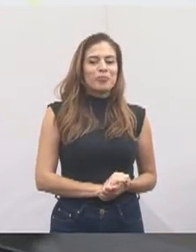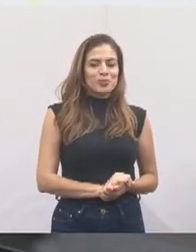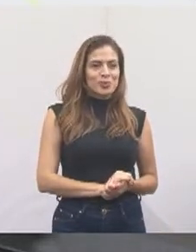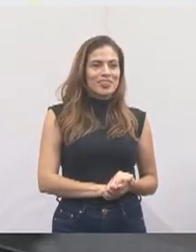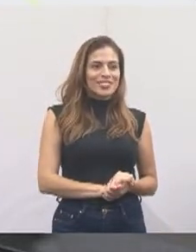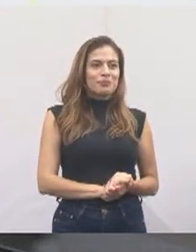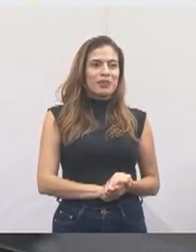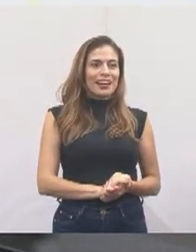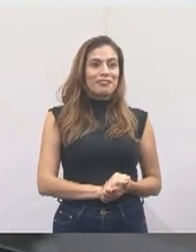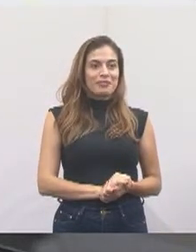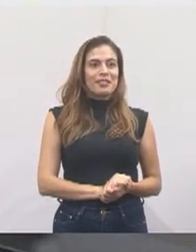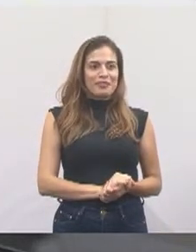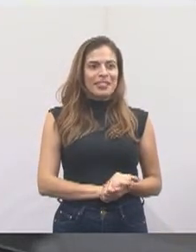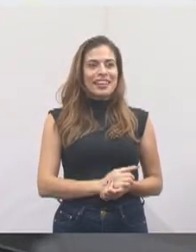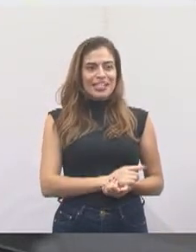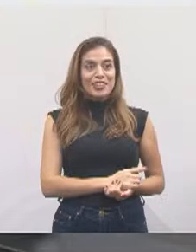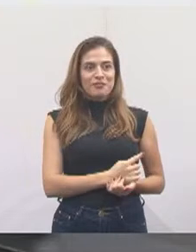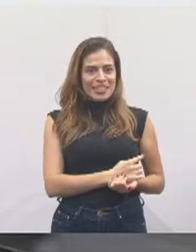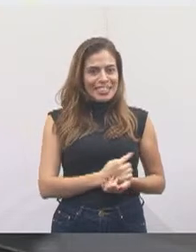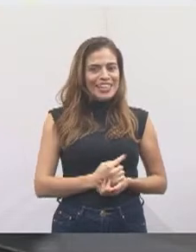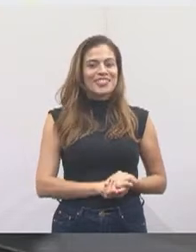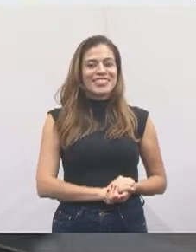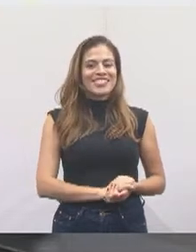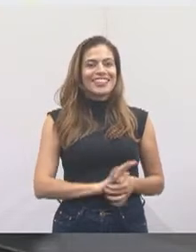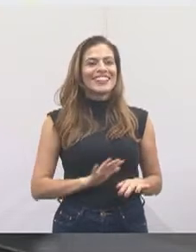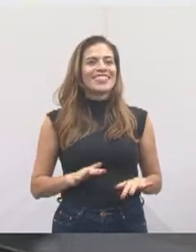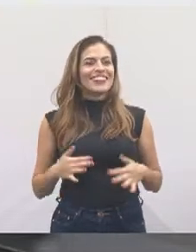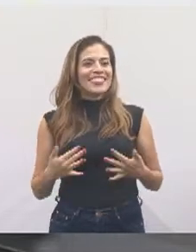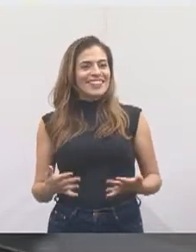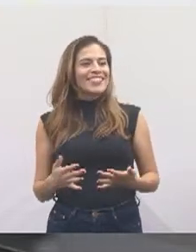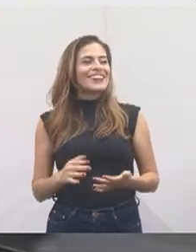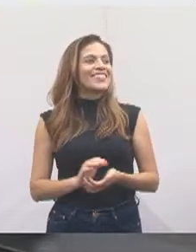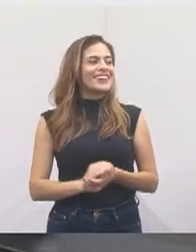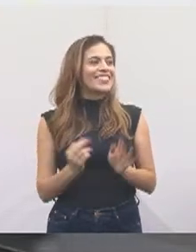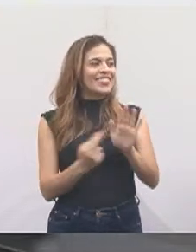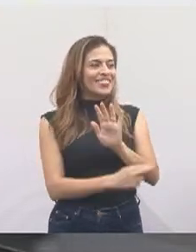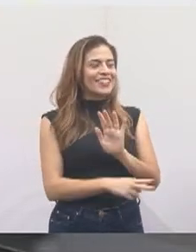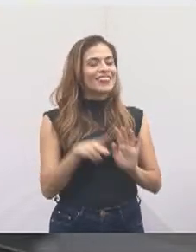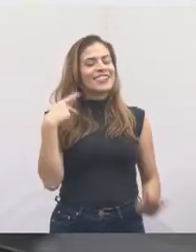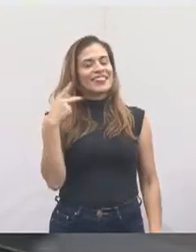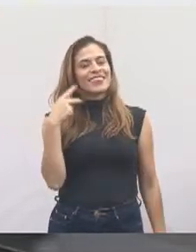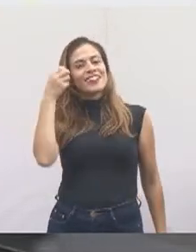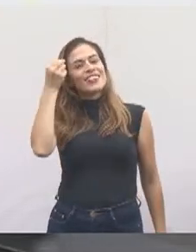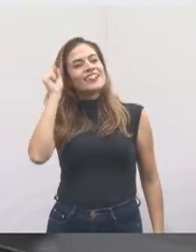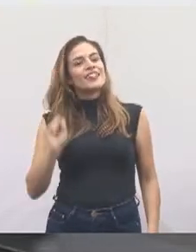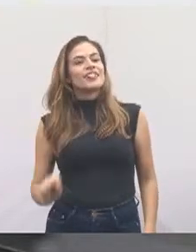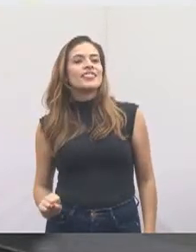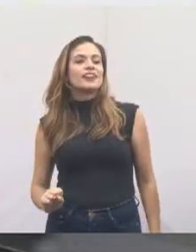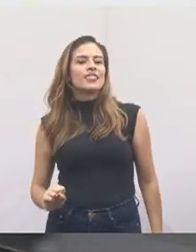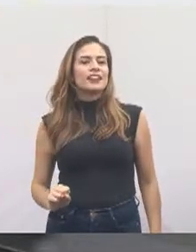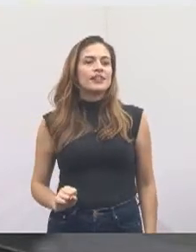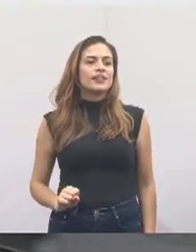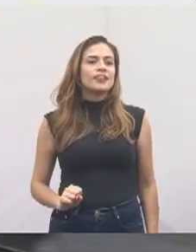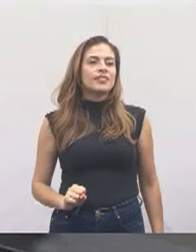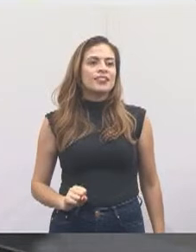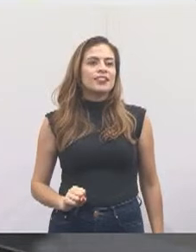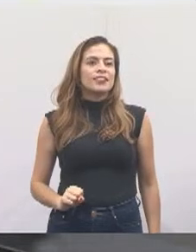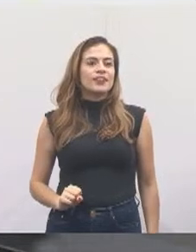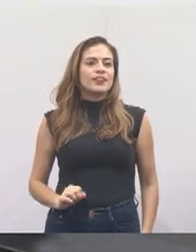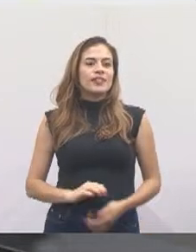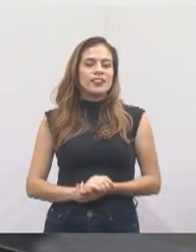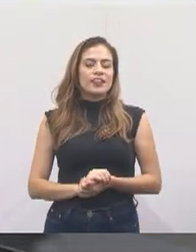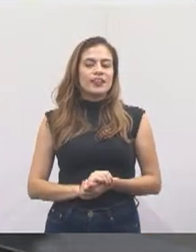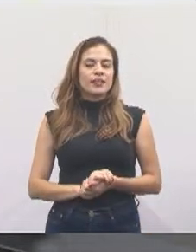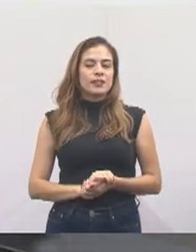saúde referente ao pedido de formação 22223 de autoria do vereadora Sônia Regina Gonçalves